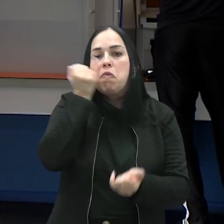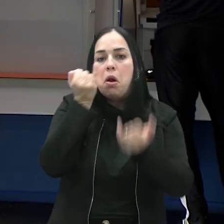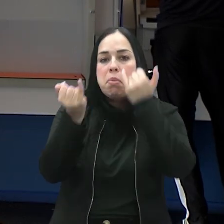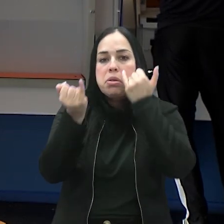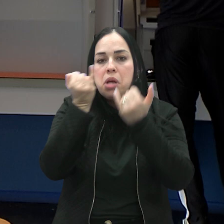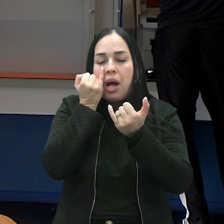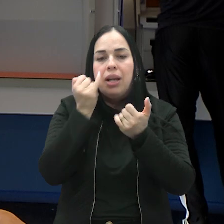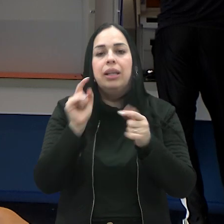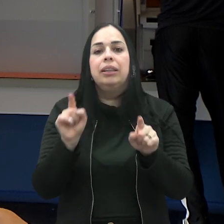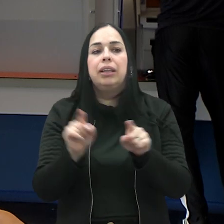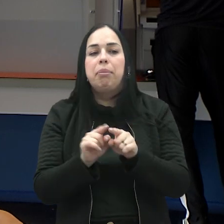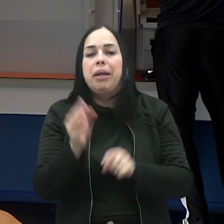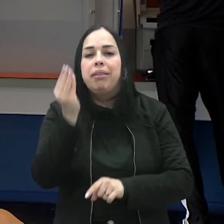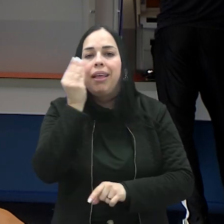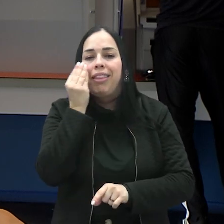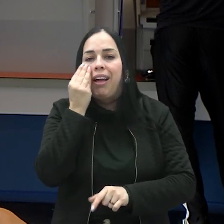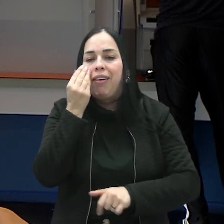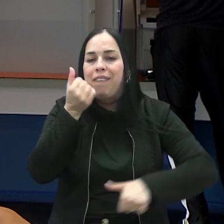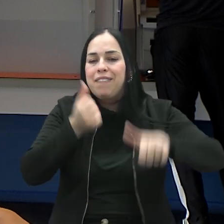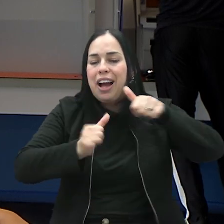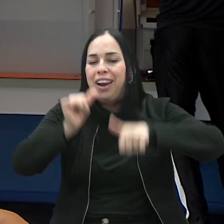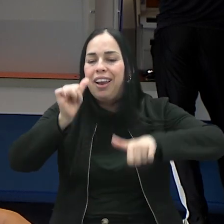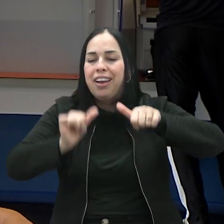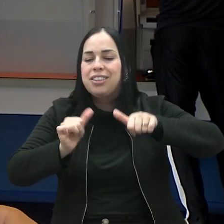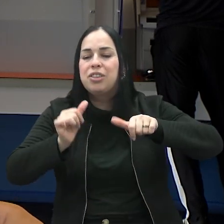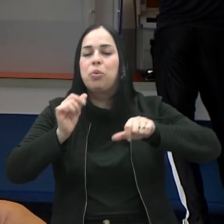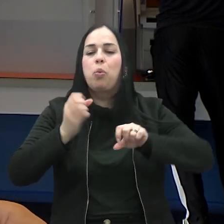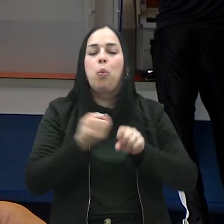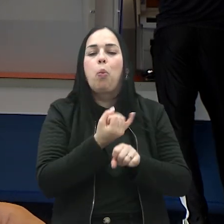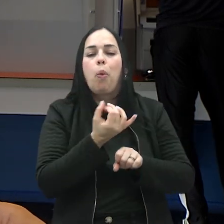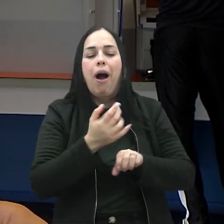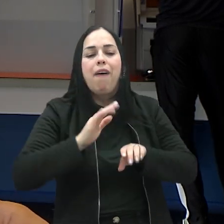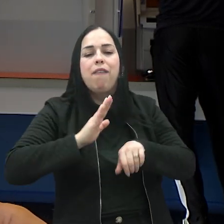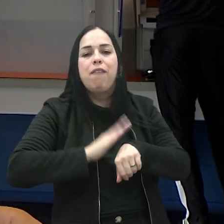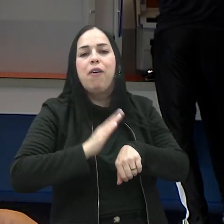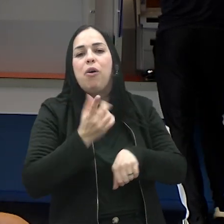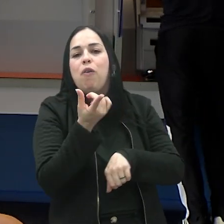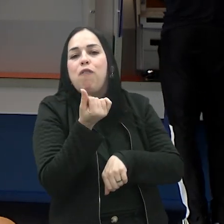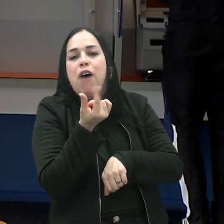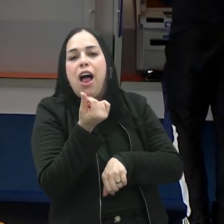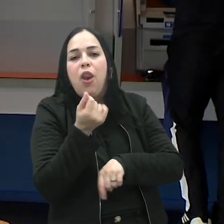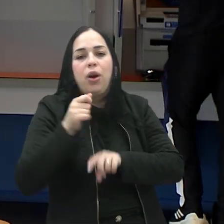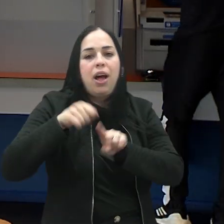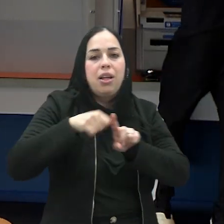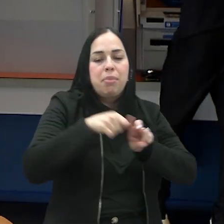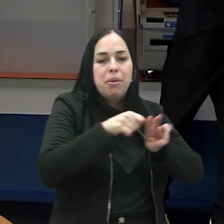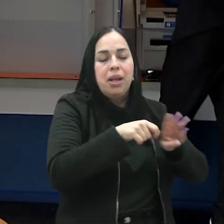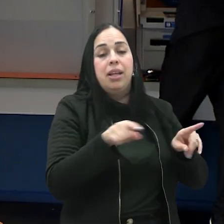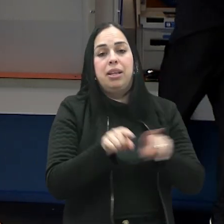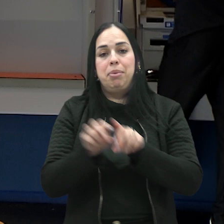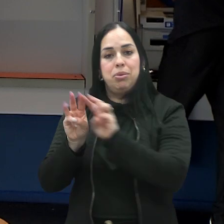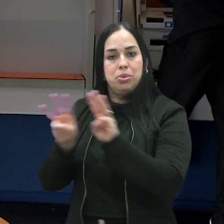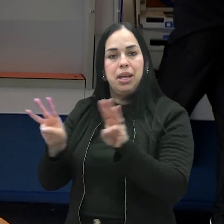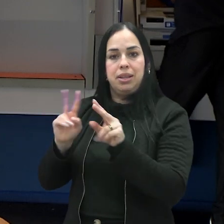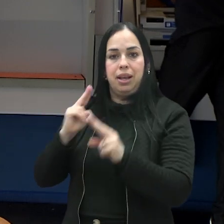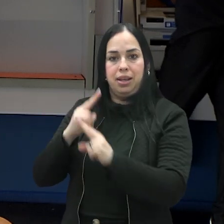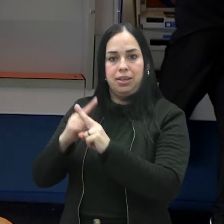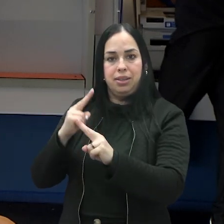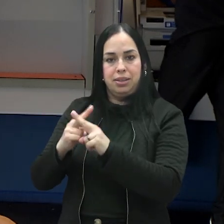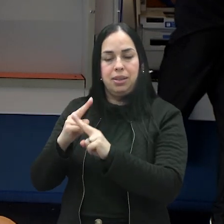pegar todas as informações, além de poder simular o seu financiamento através do aplicativo. Também no site da Caixa,